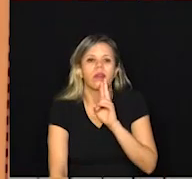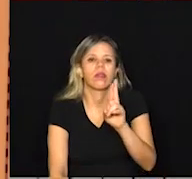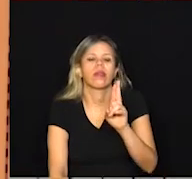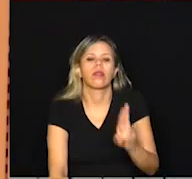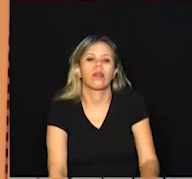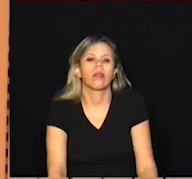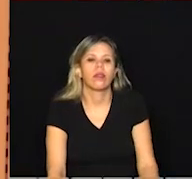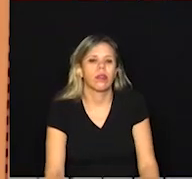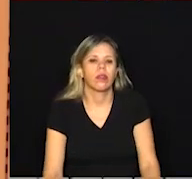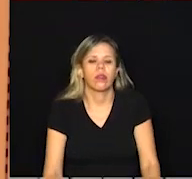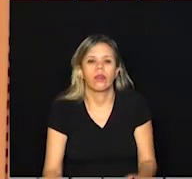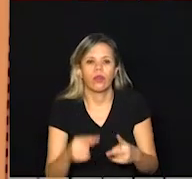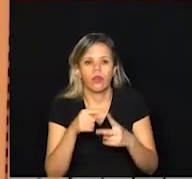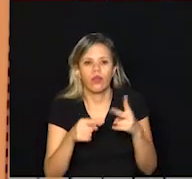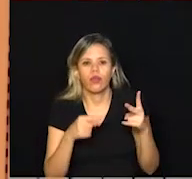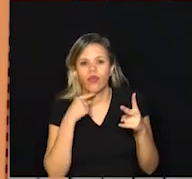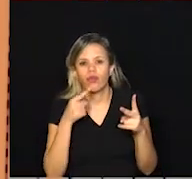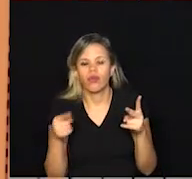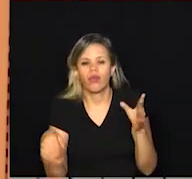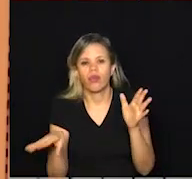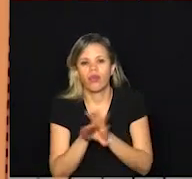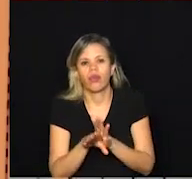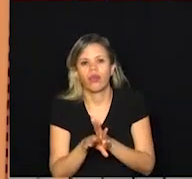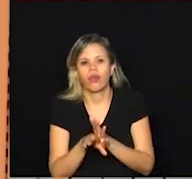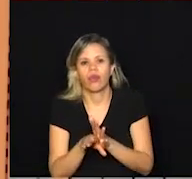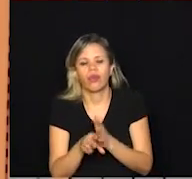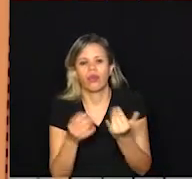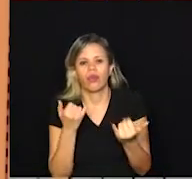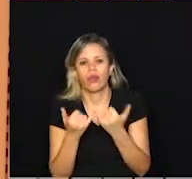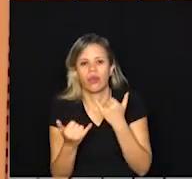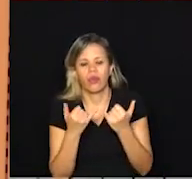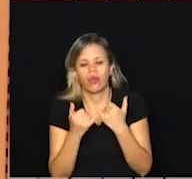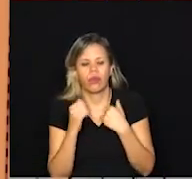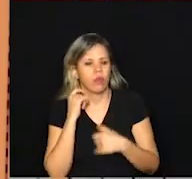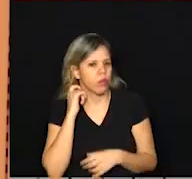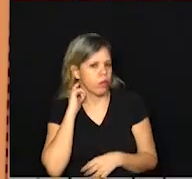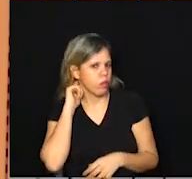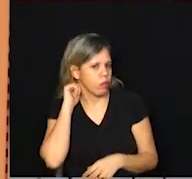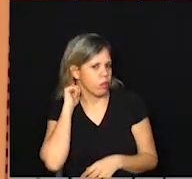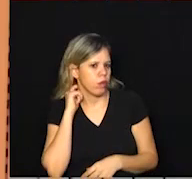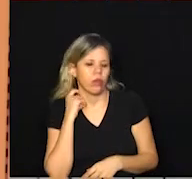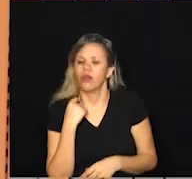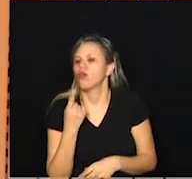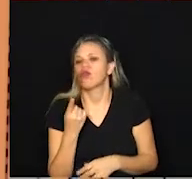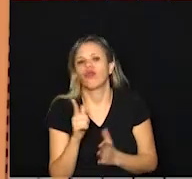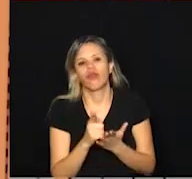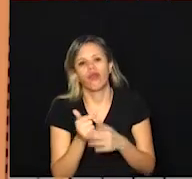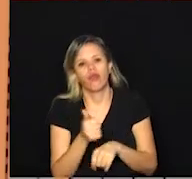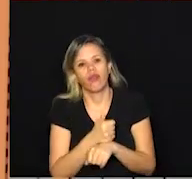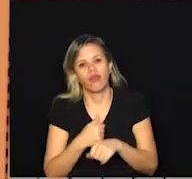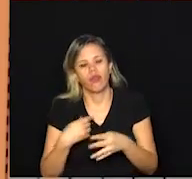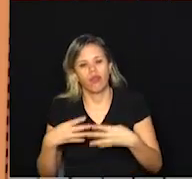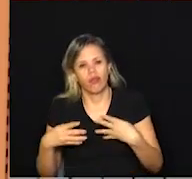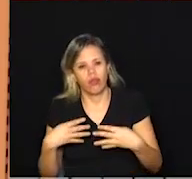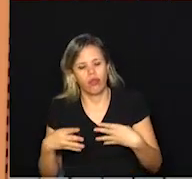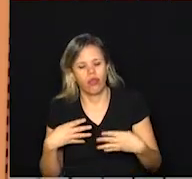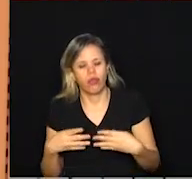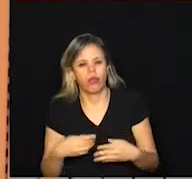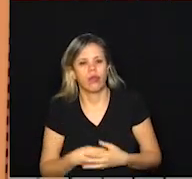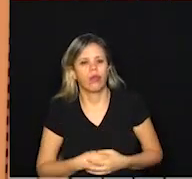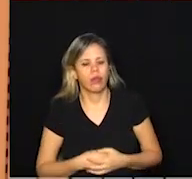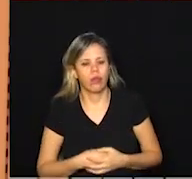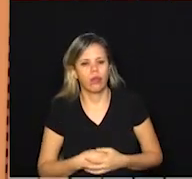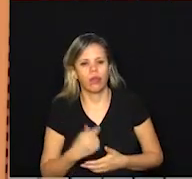há duas questões que chegaram aqui muito semelhante é que uma do jornal deparam né